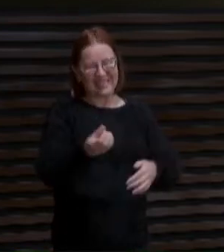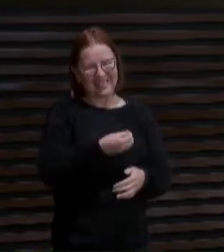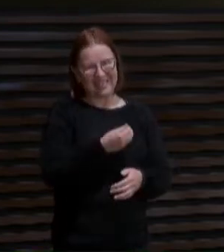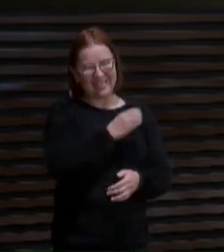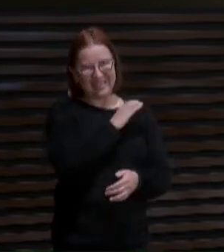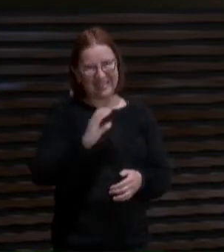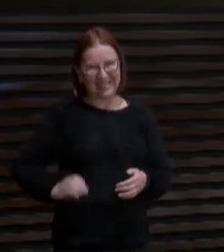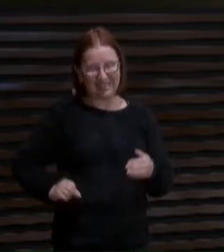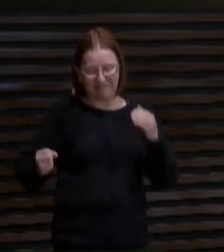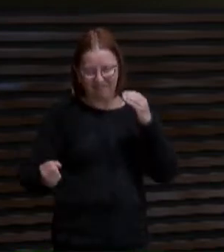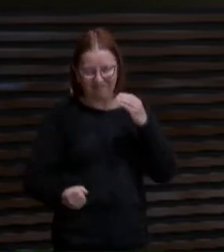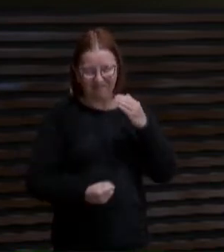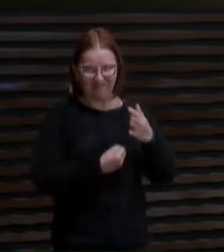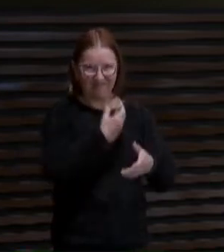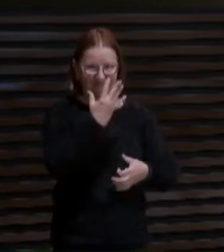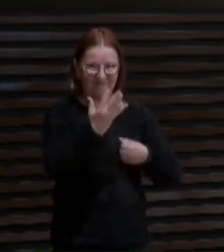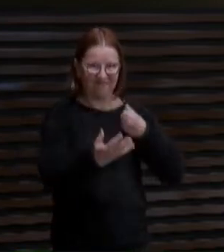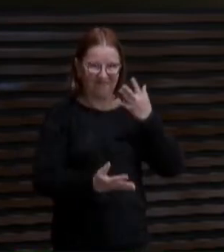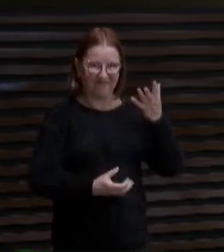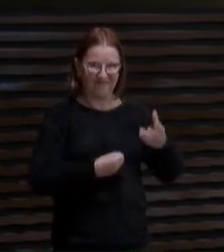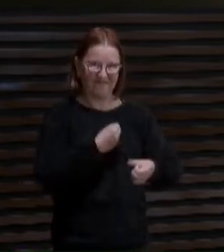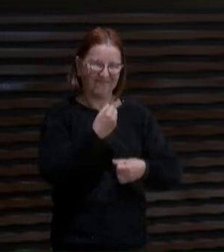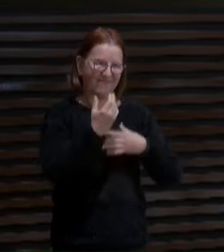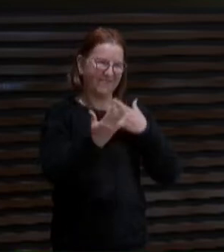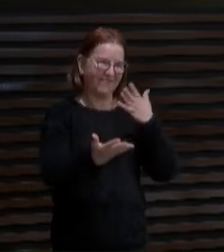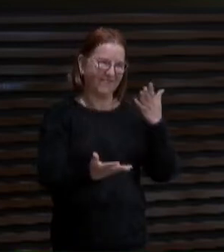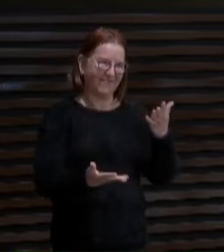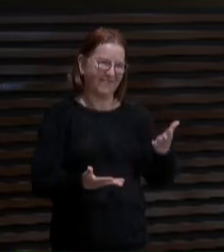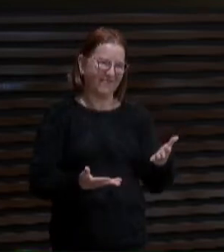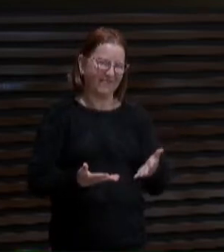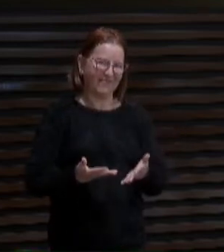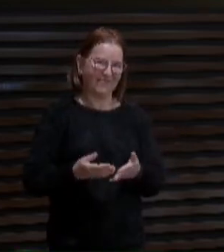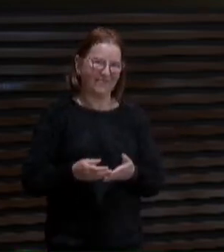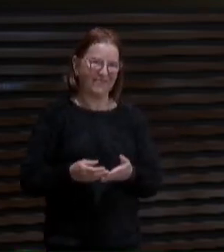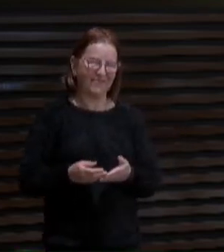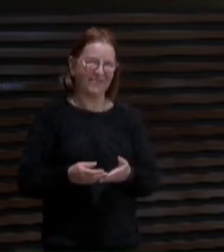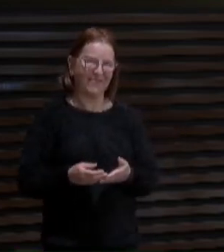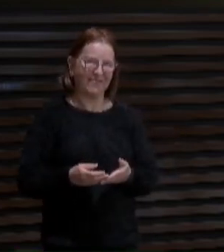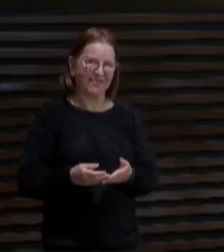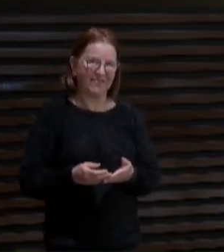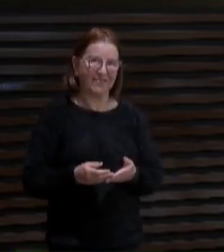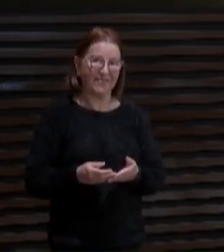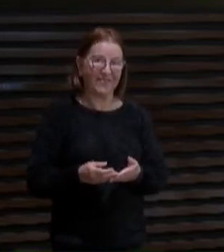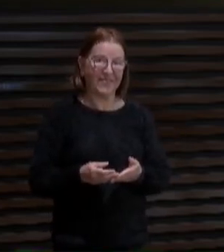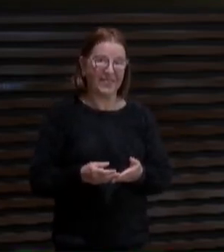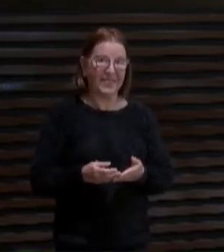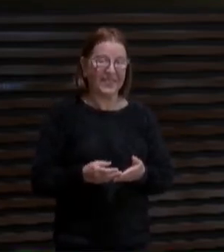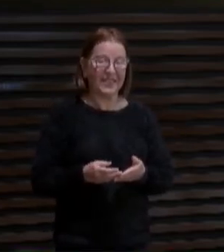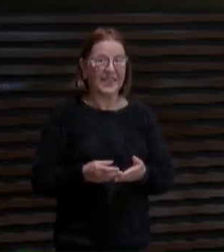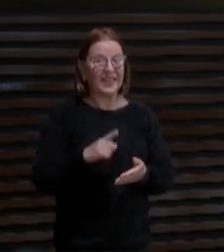fluindo de dentro para fora produzindo santidade